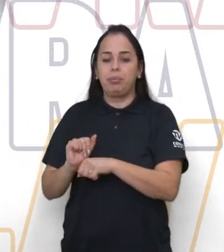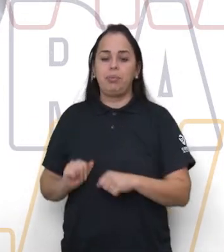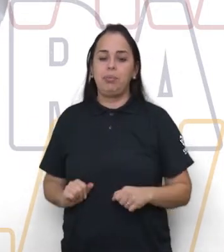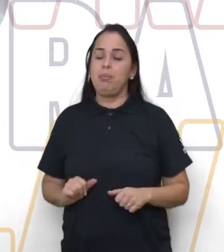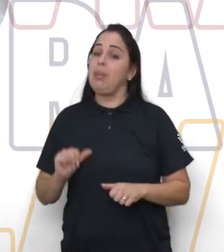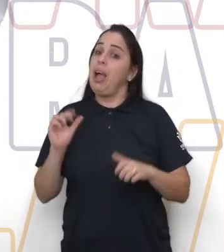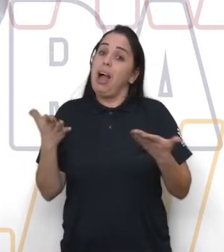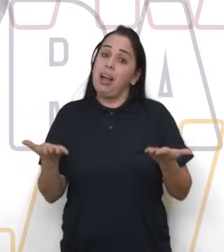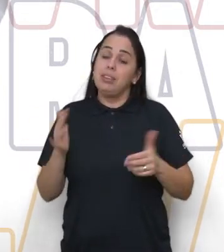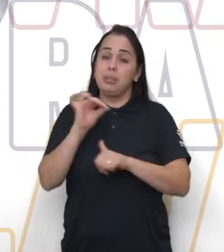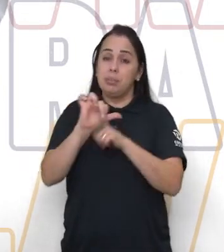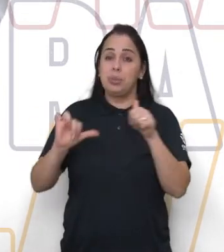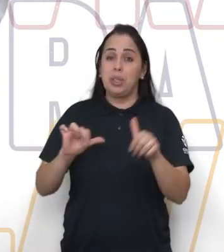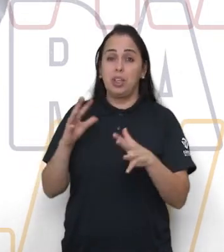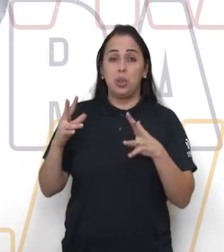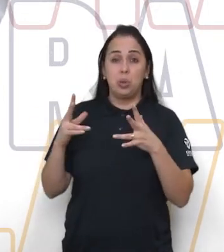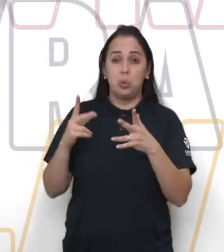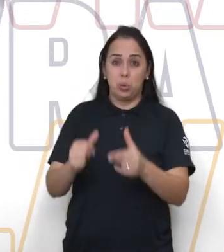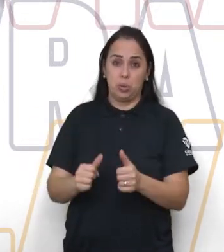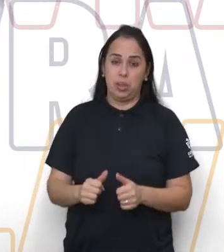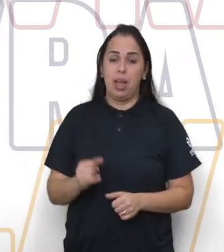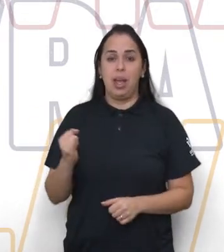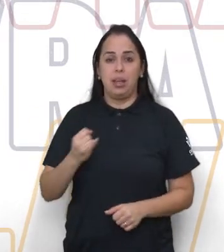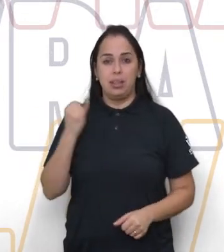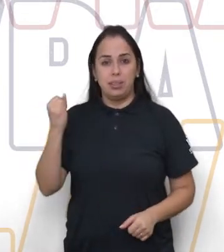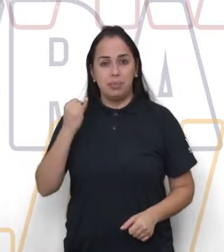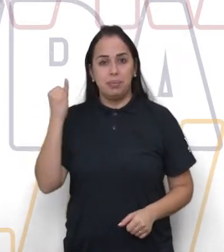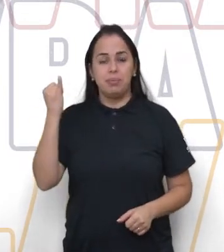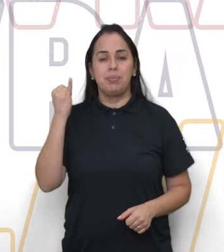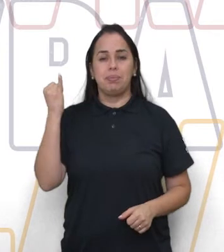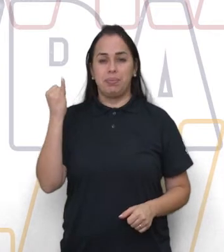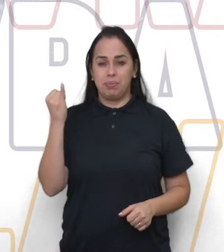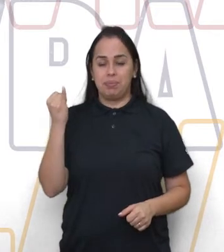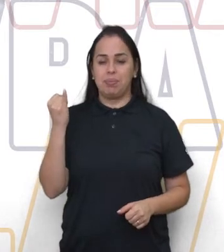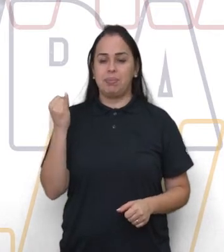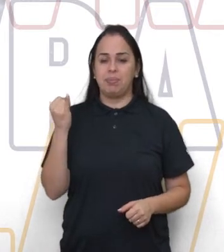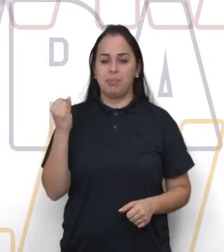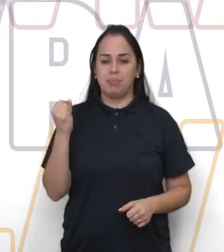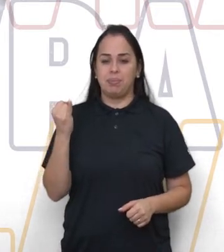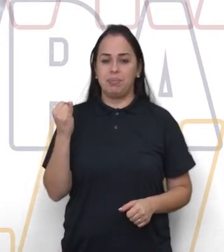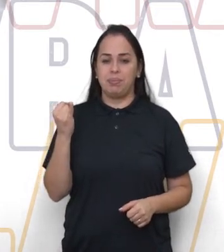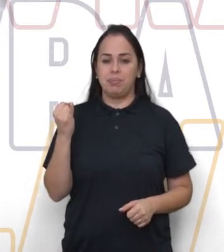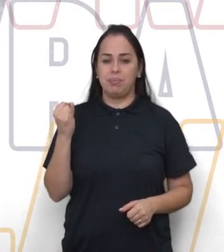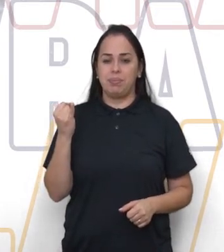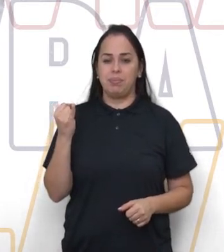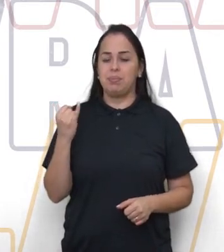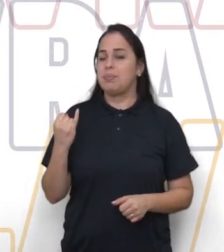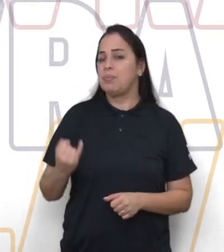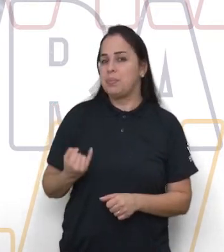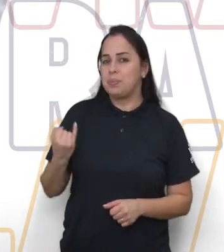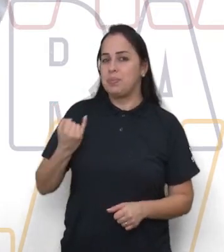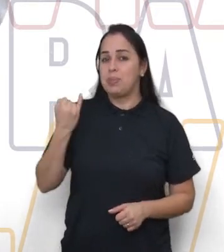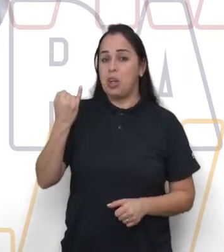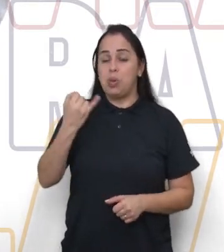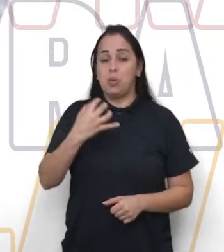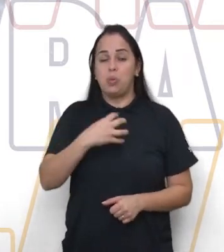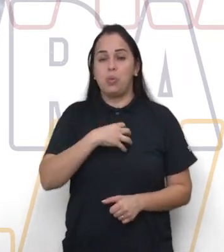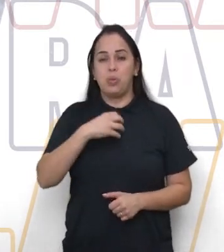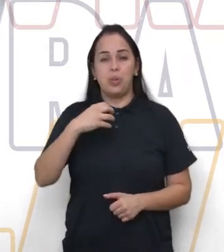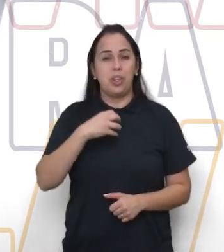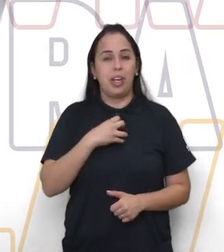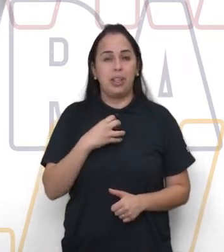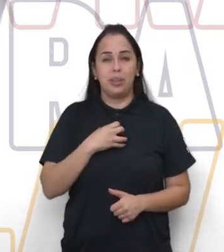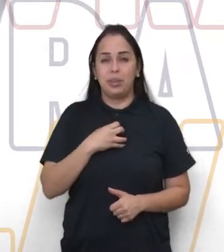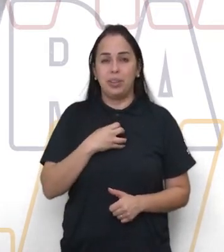muda tudo né então é importante é esse essa o enterprise reboot né a